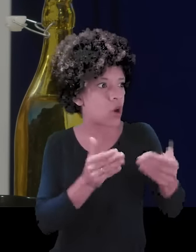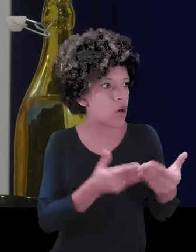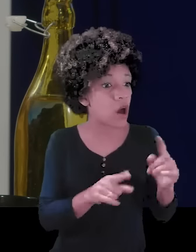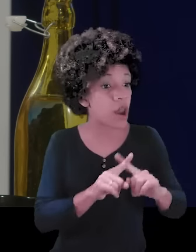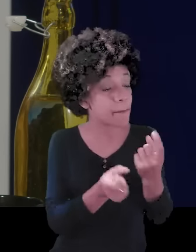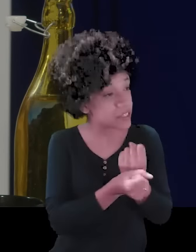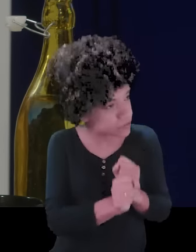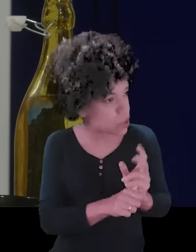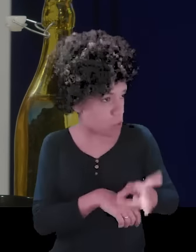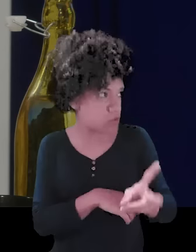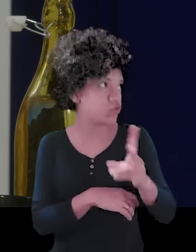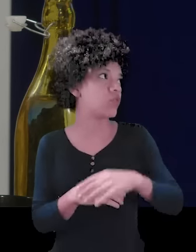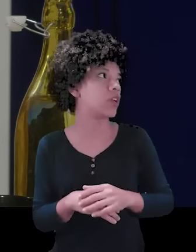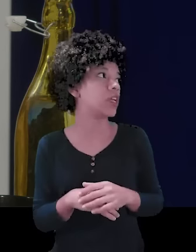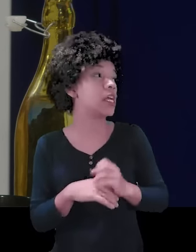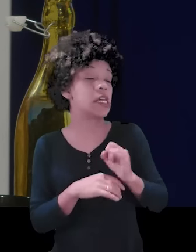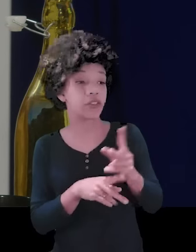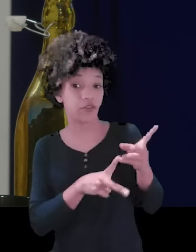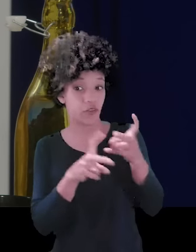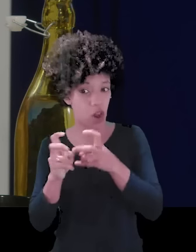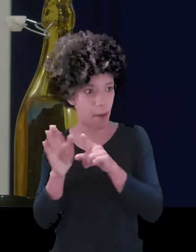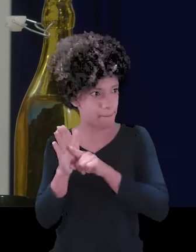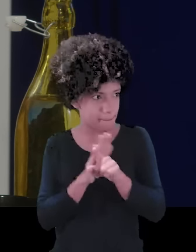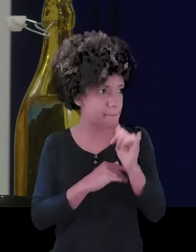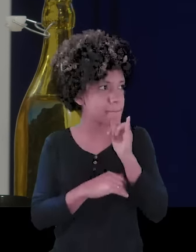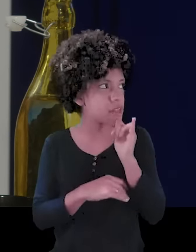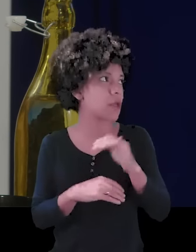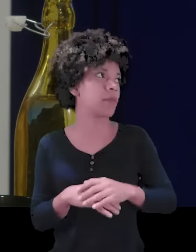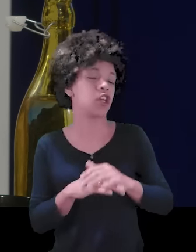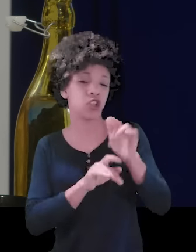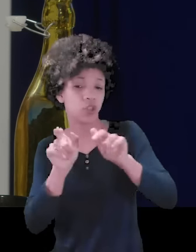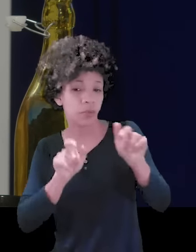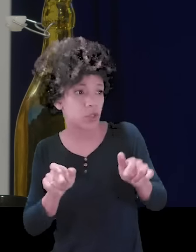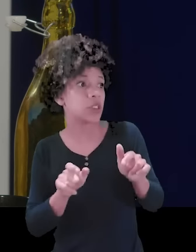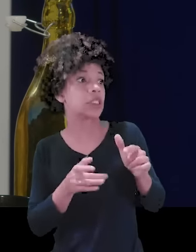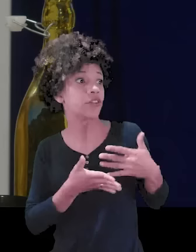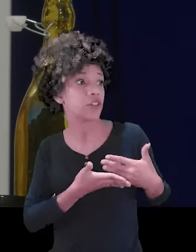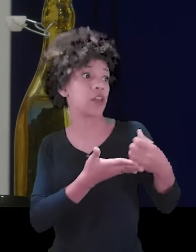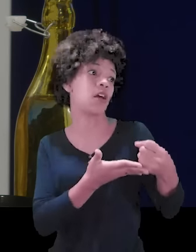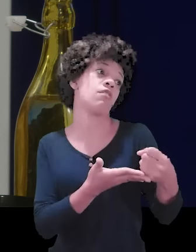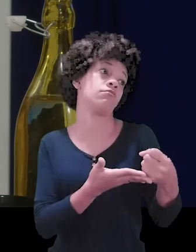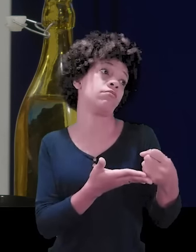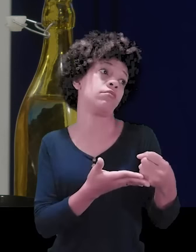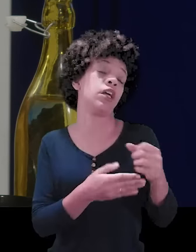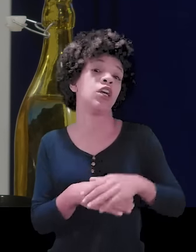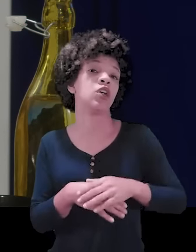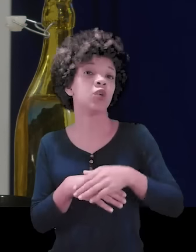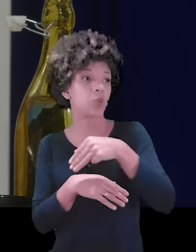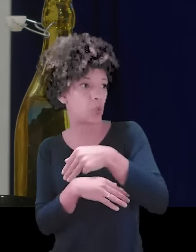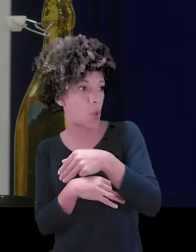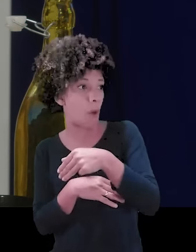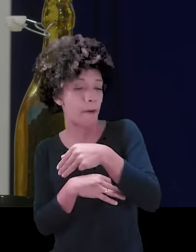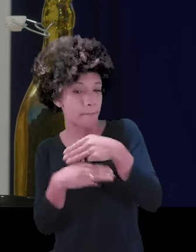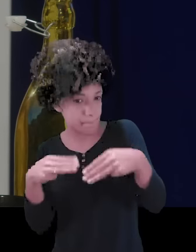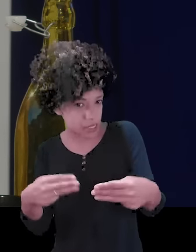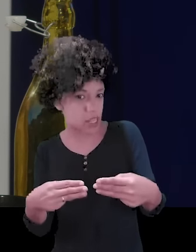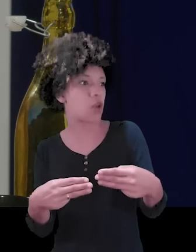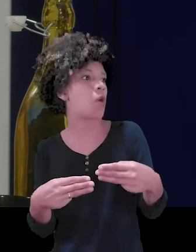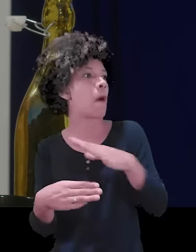escravidão ainda continua e se a gente for pegar os dados por exemplo de pessoas que são resgatados lá pelo Ministério Público do Trabalho para